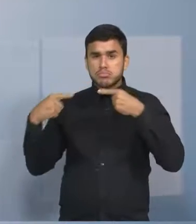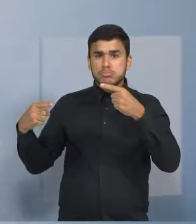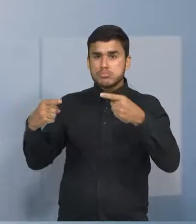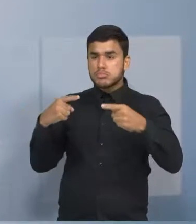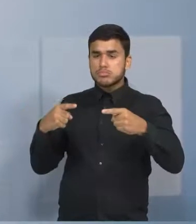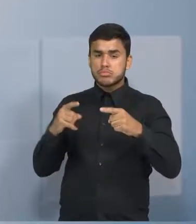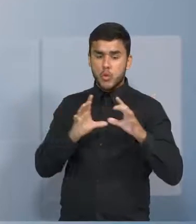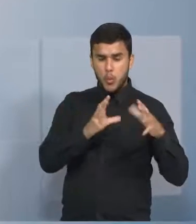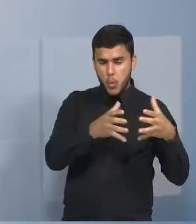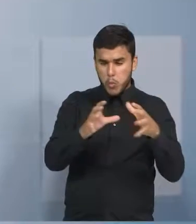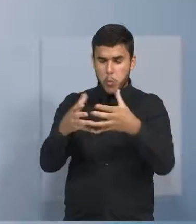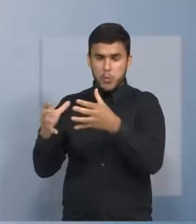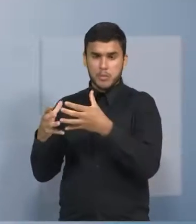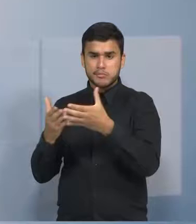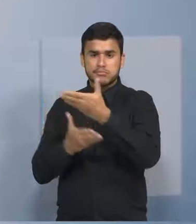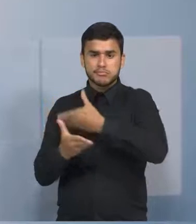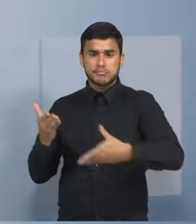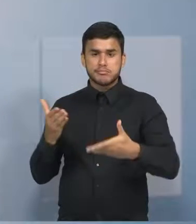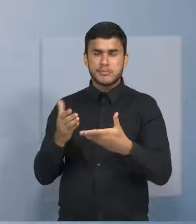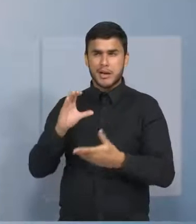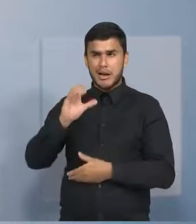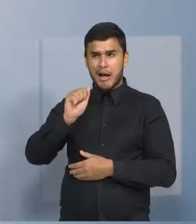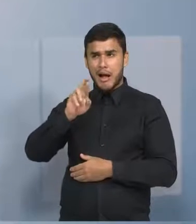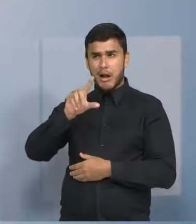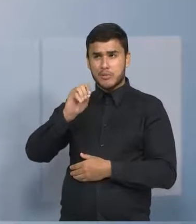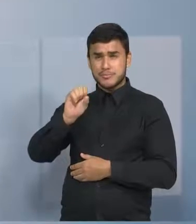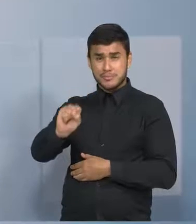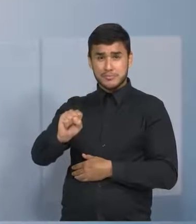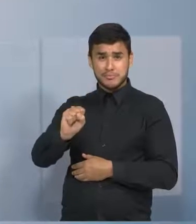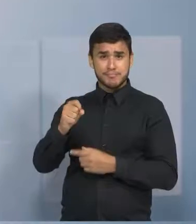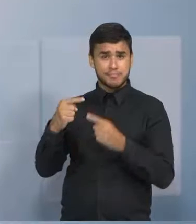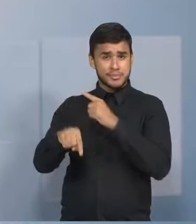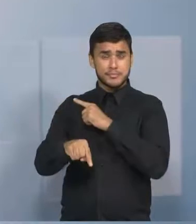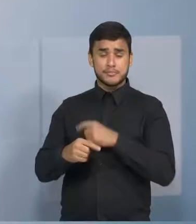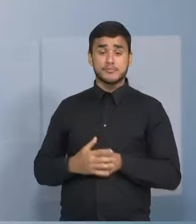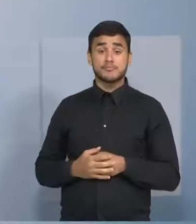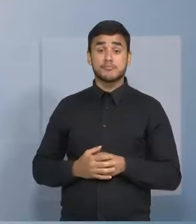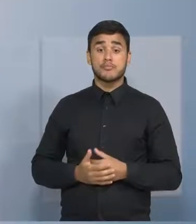ideia, a provável ministra do Trabalho